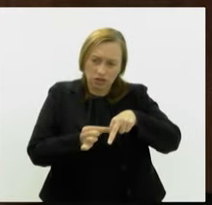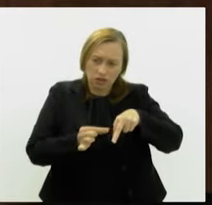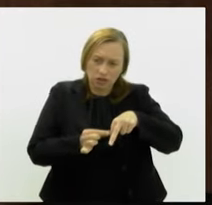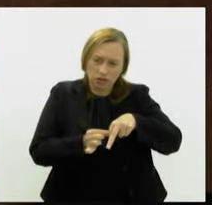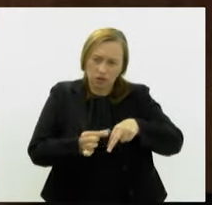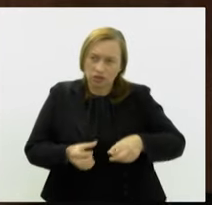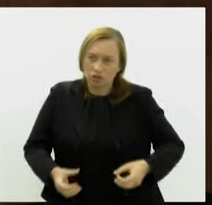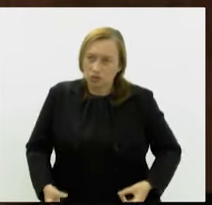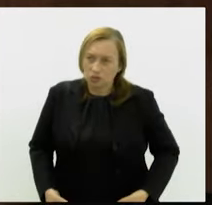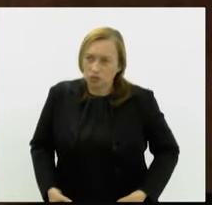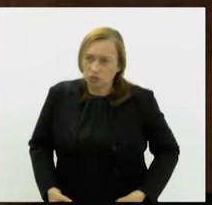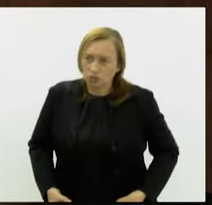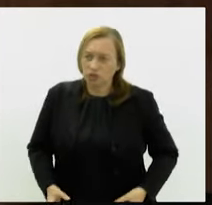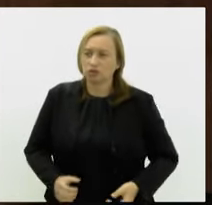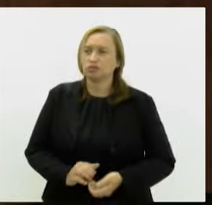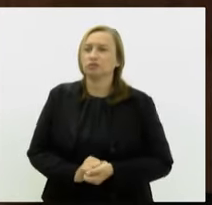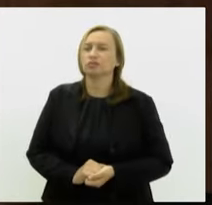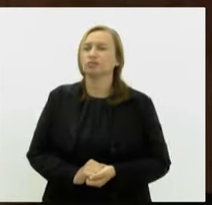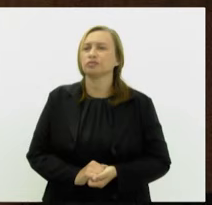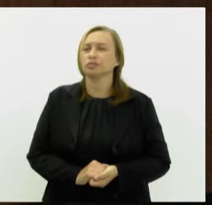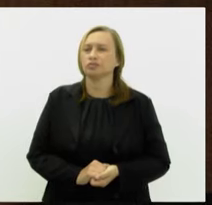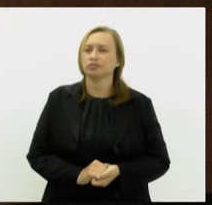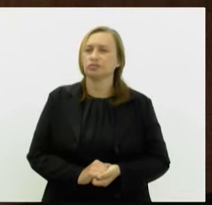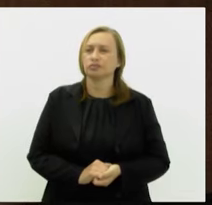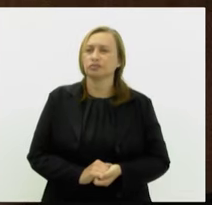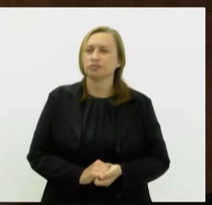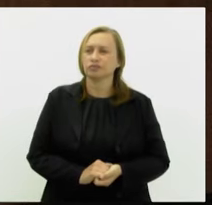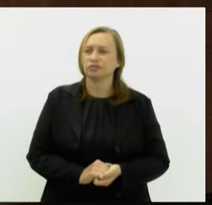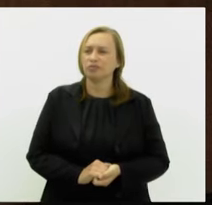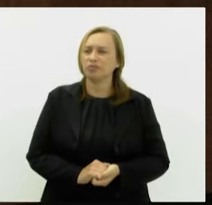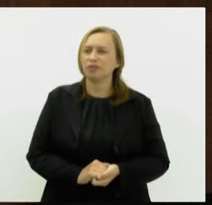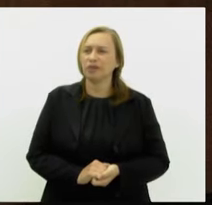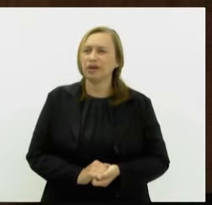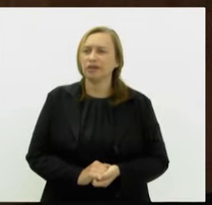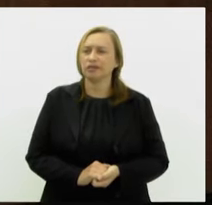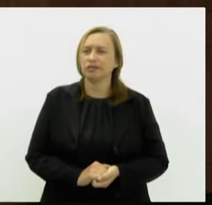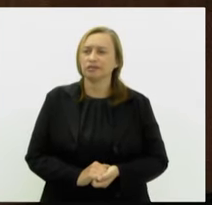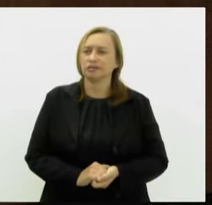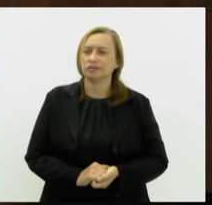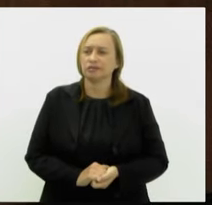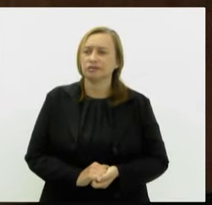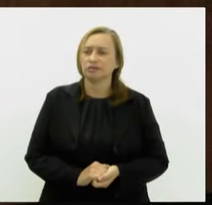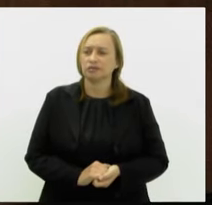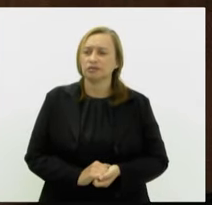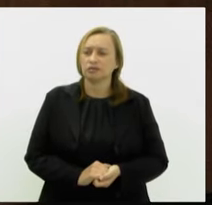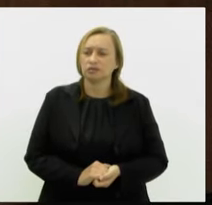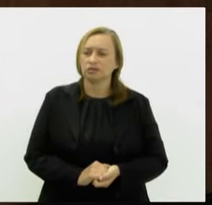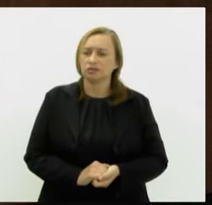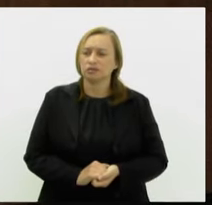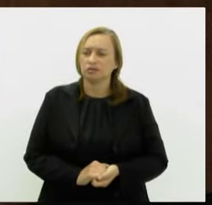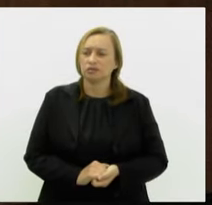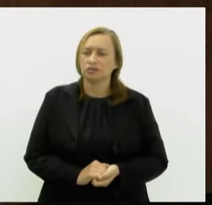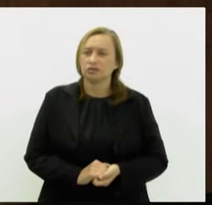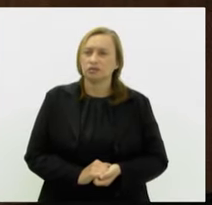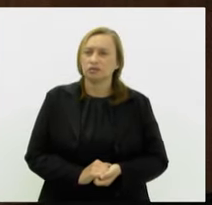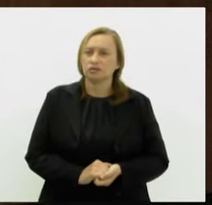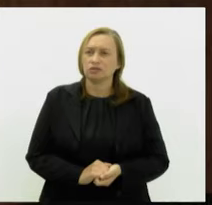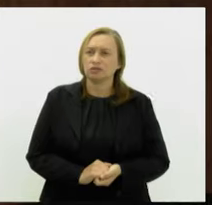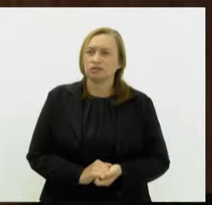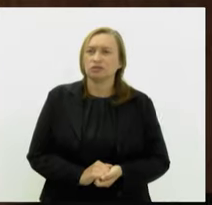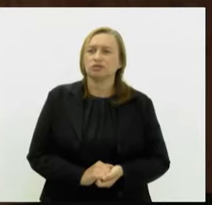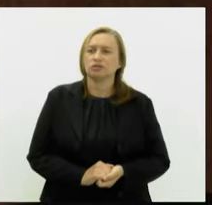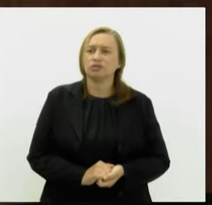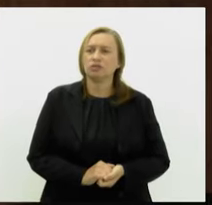não tem assim, uma ligação com uma campanha informativa e de conscientização. Isso aqui já é